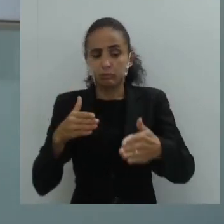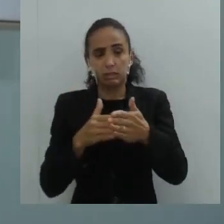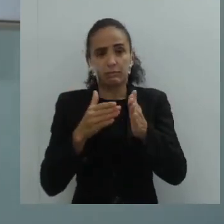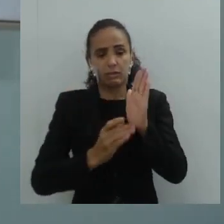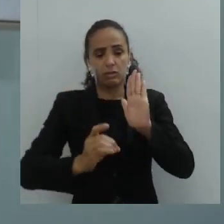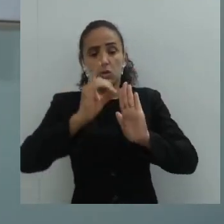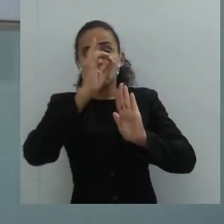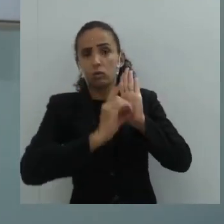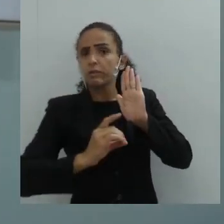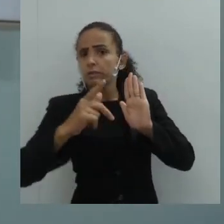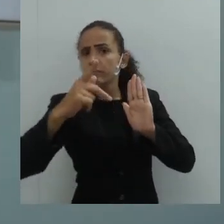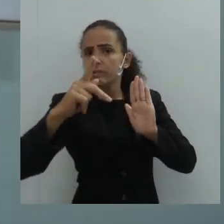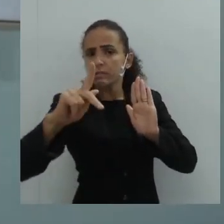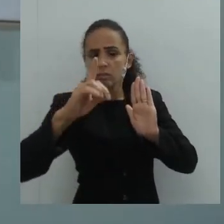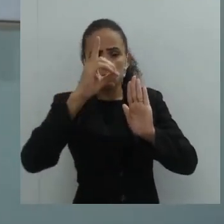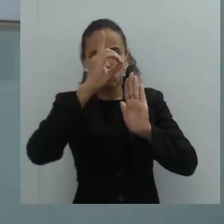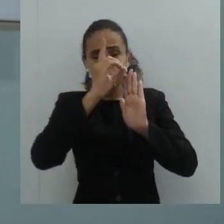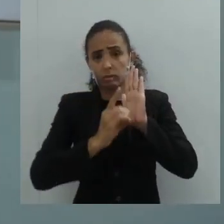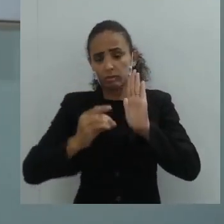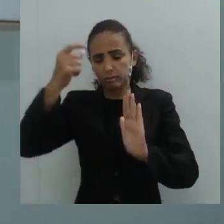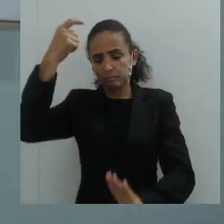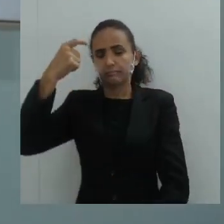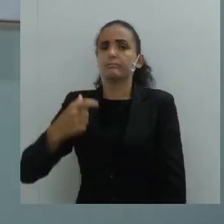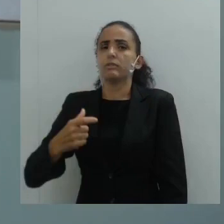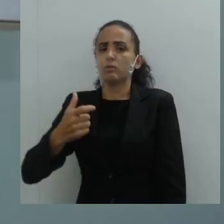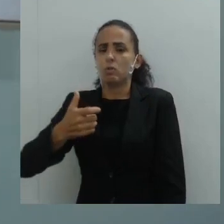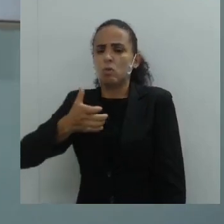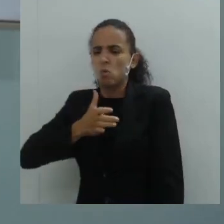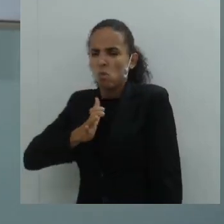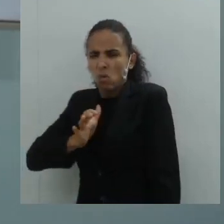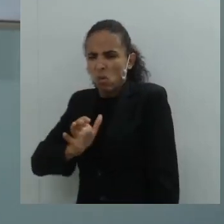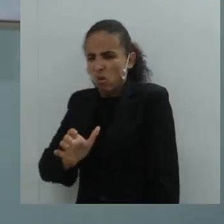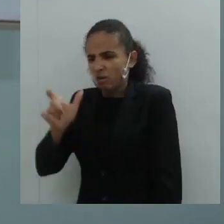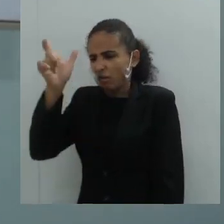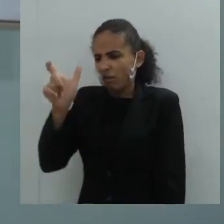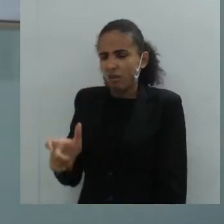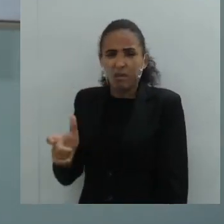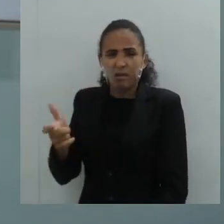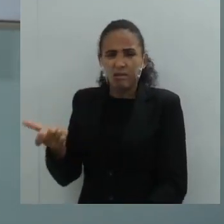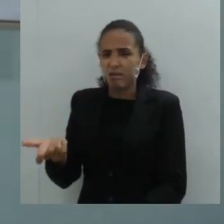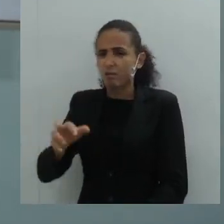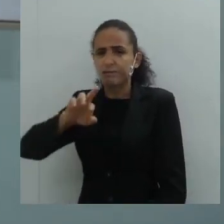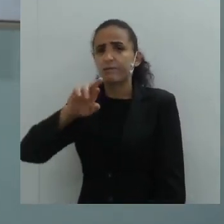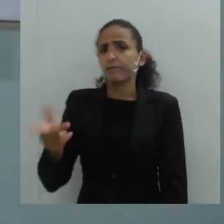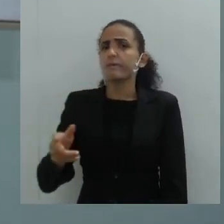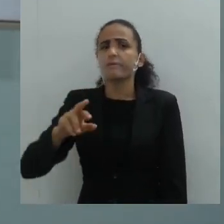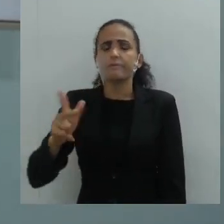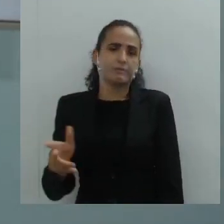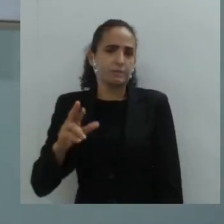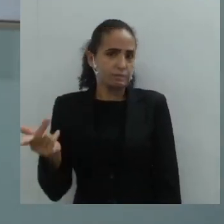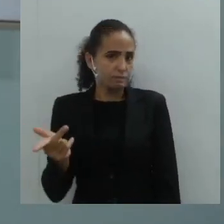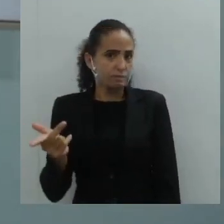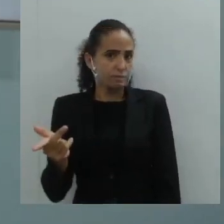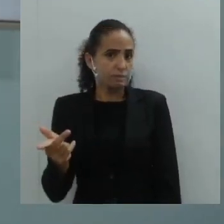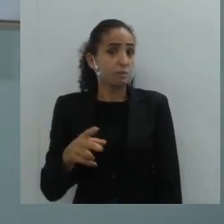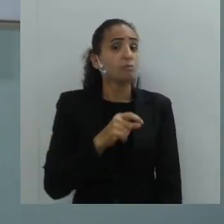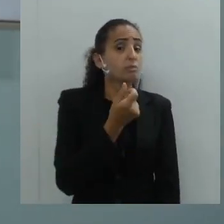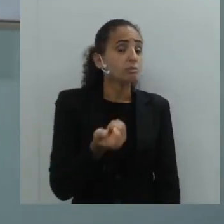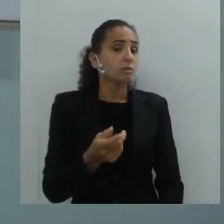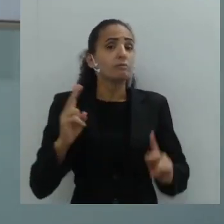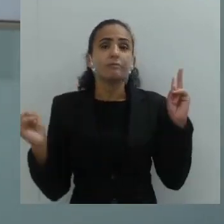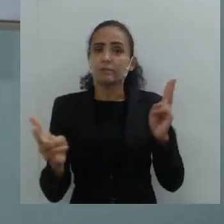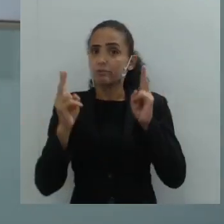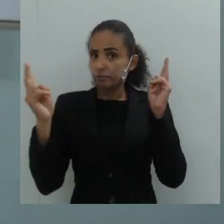do outro. Eu não posso disseminar o ódio, eu não posso sujar a imagem de ninguém.